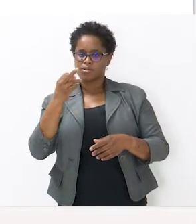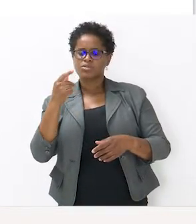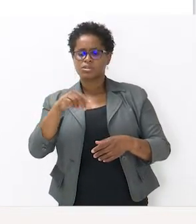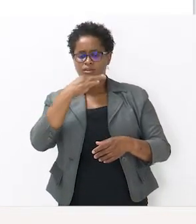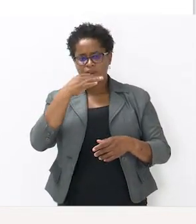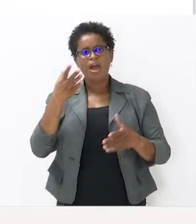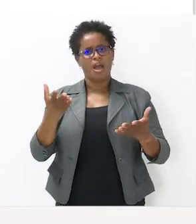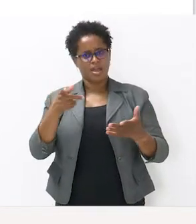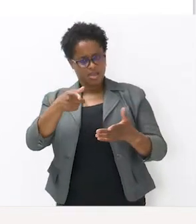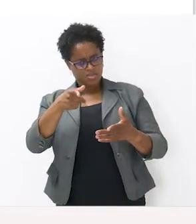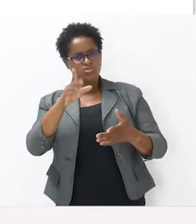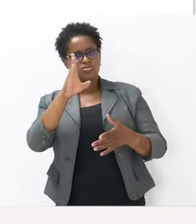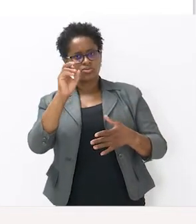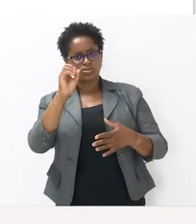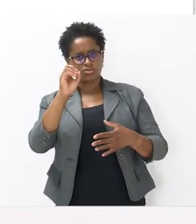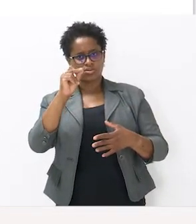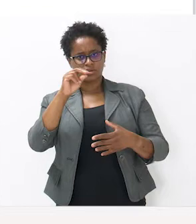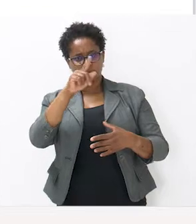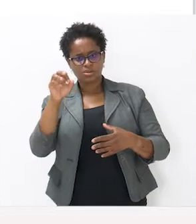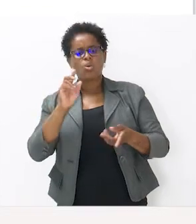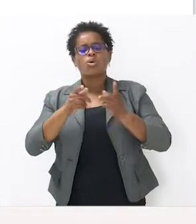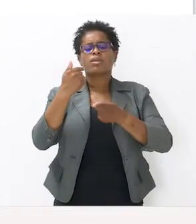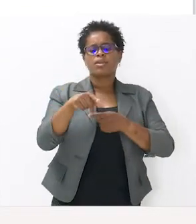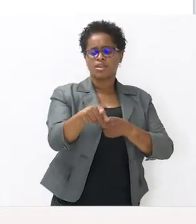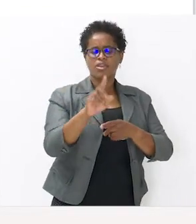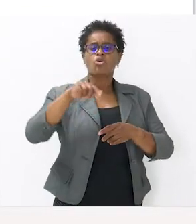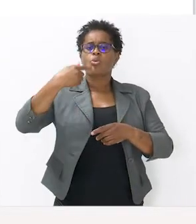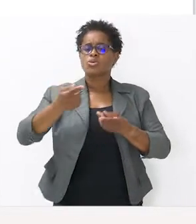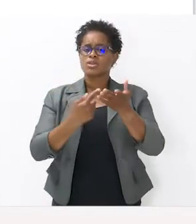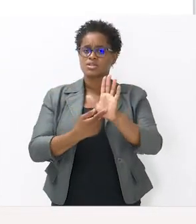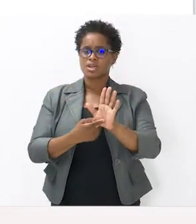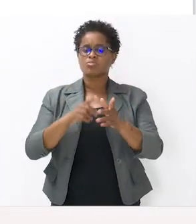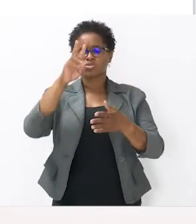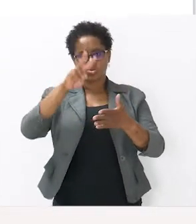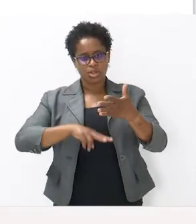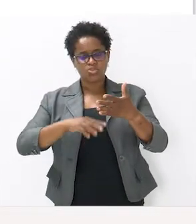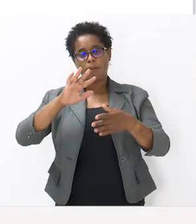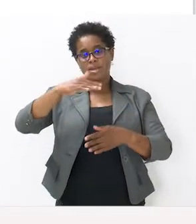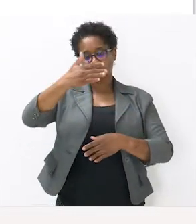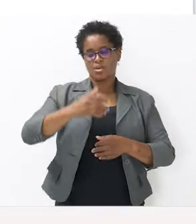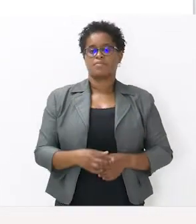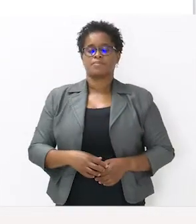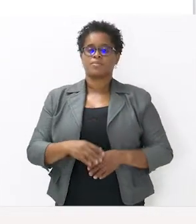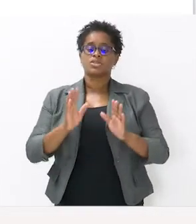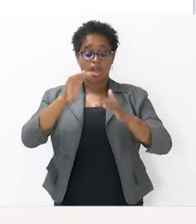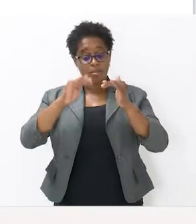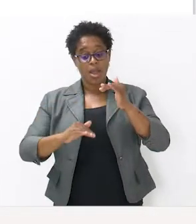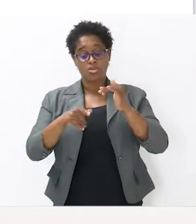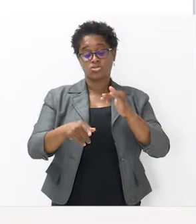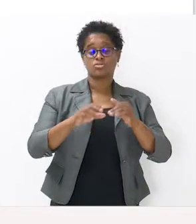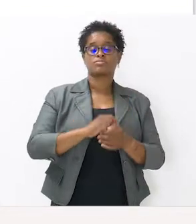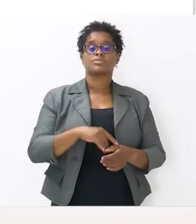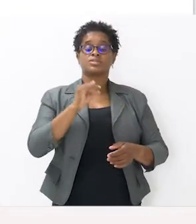tu, João, que trazes aí? É um outro exemplo do texto principal. Já embaixo,